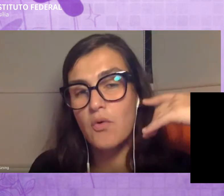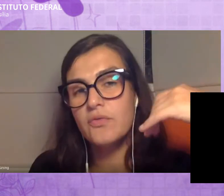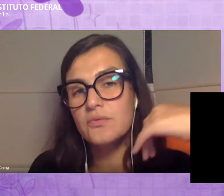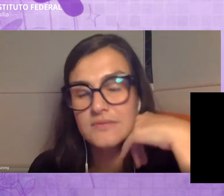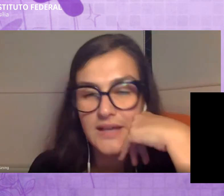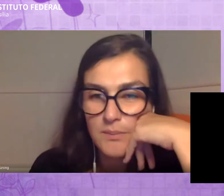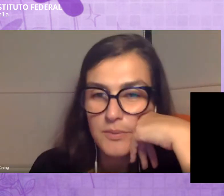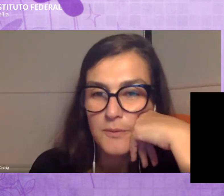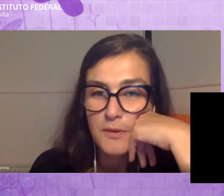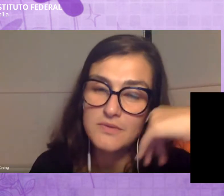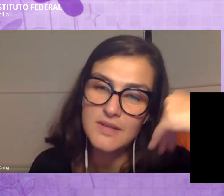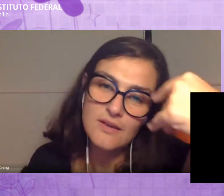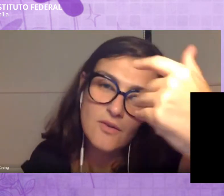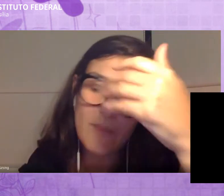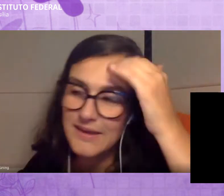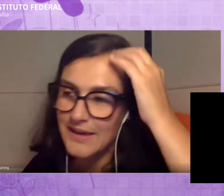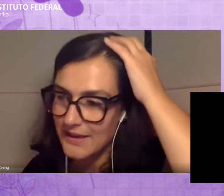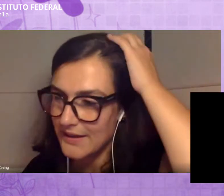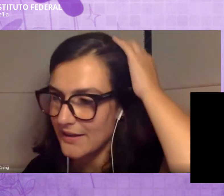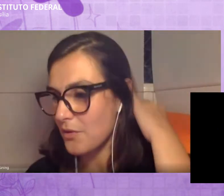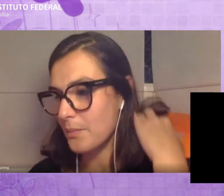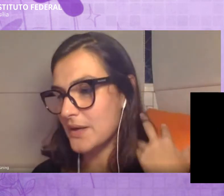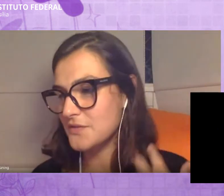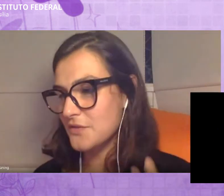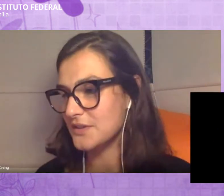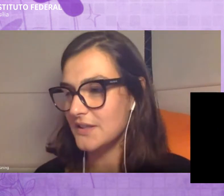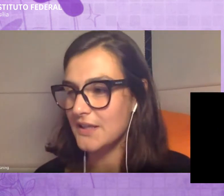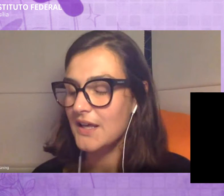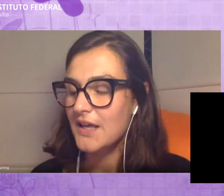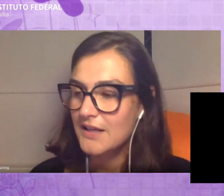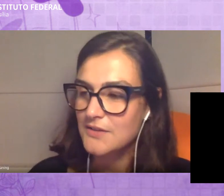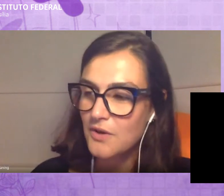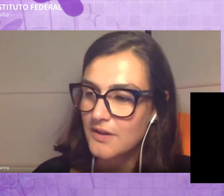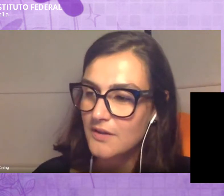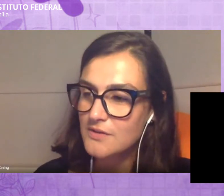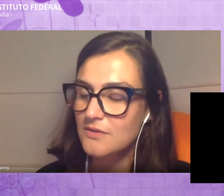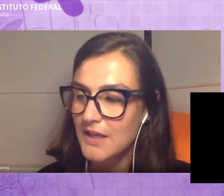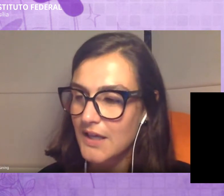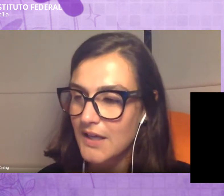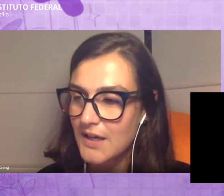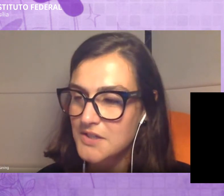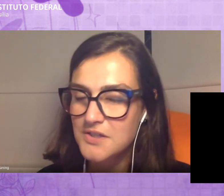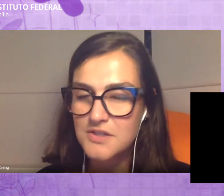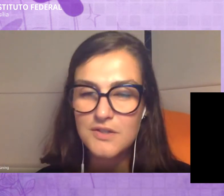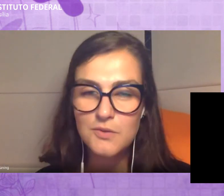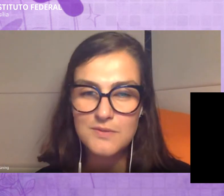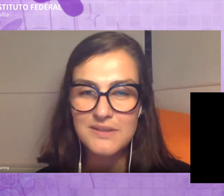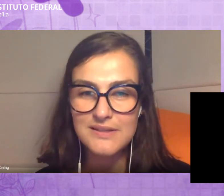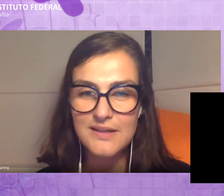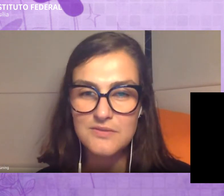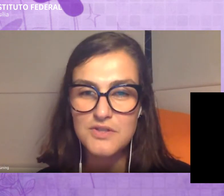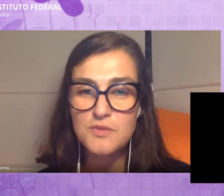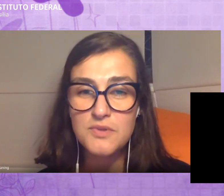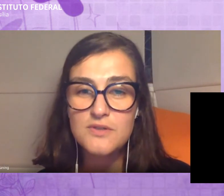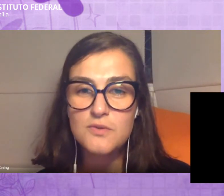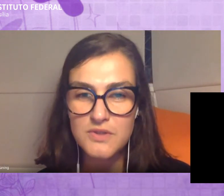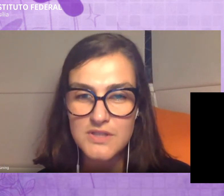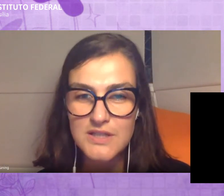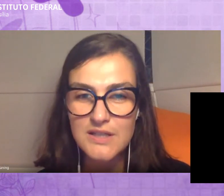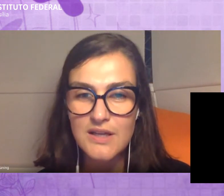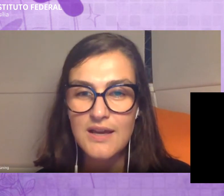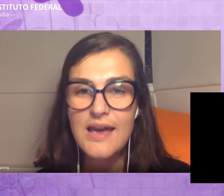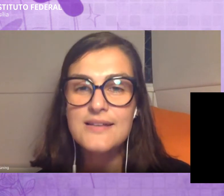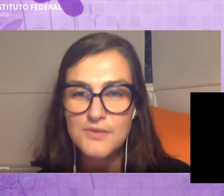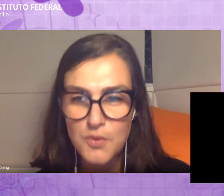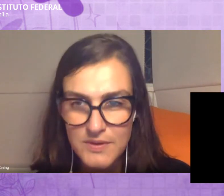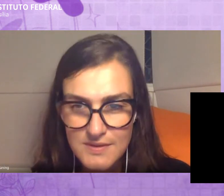que houve um tempo, eu não sei como é que é aí, né? O comparativo que eu tenho daqui. Na escola que eu estudei, a gente tinha 2 matérias onde a gente podia